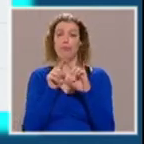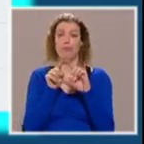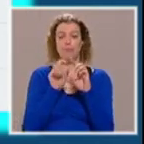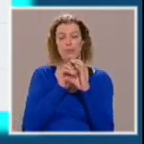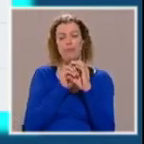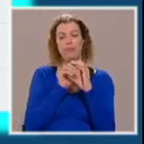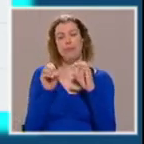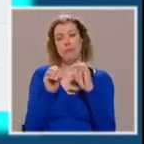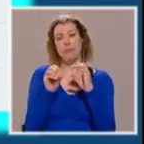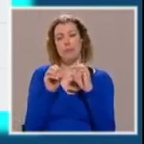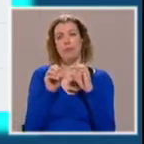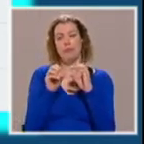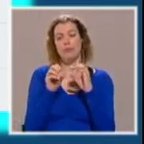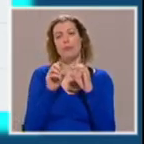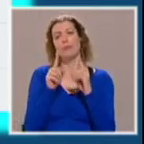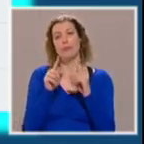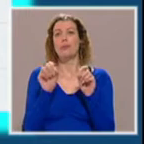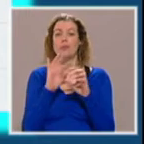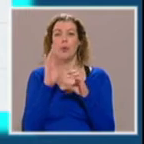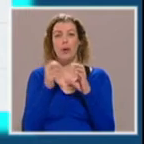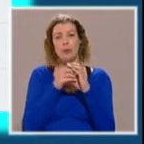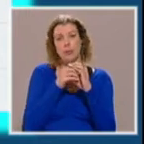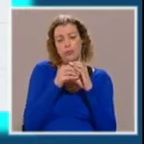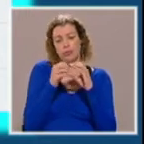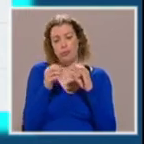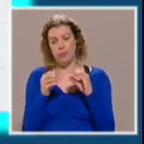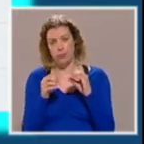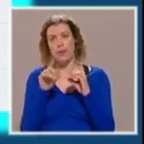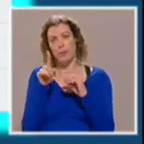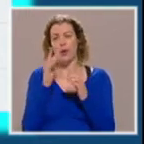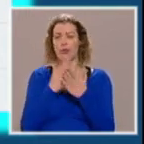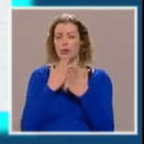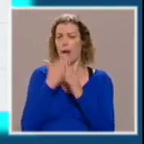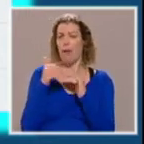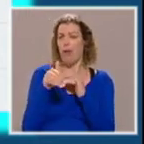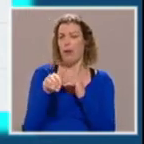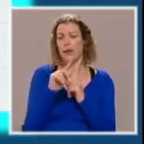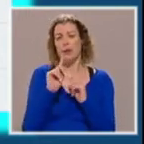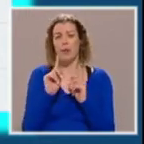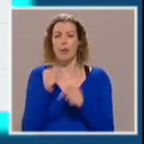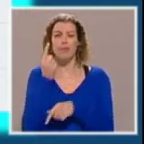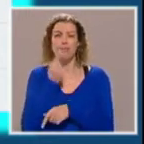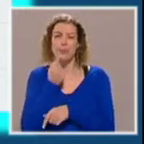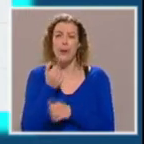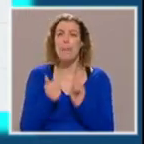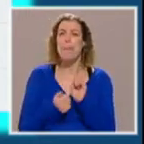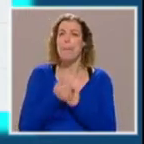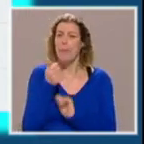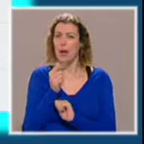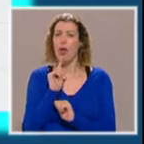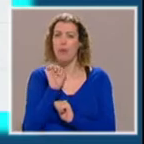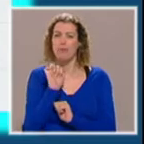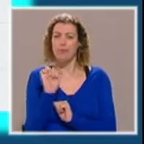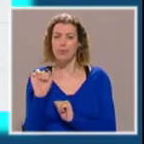expulso do ovário durante a ovulação. Também iremos estudar isto mais à frente, mas é só para começarem a ter percepção destes